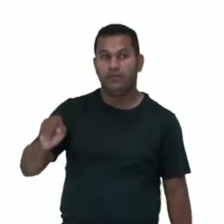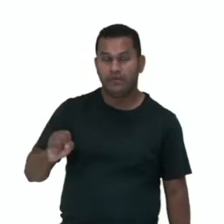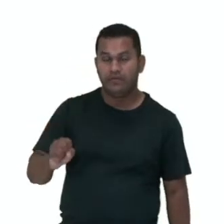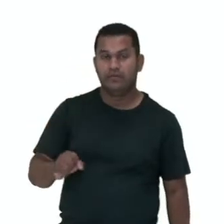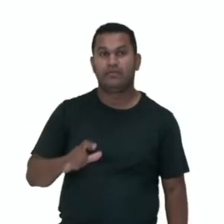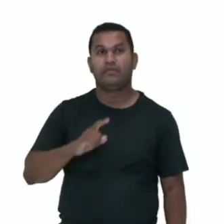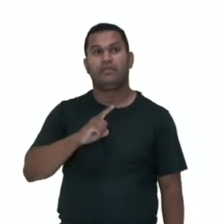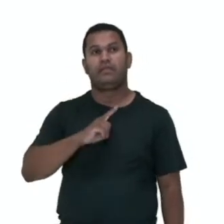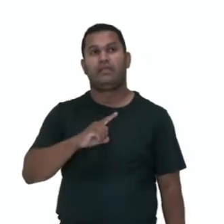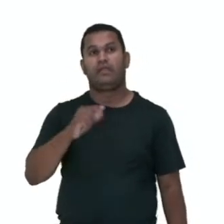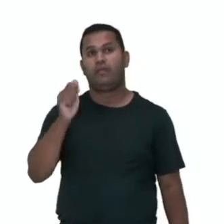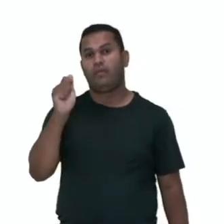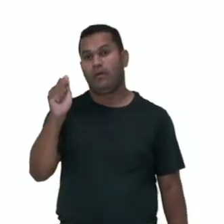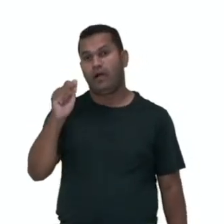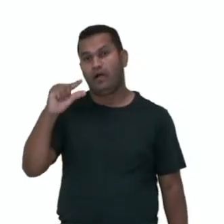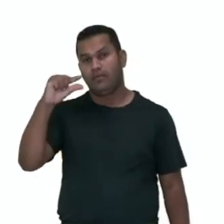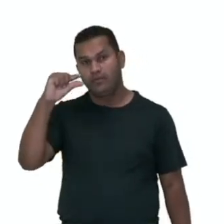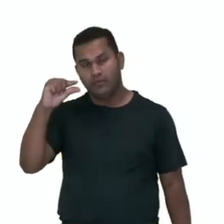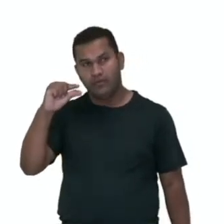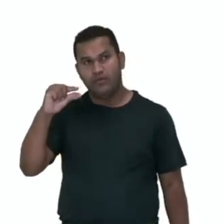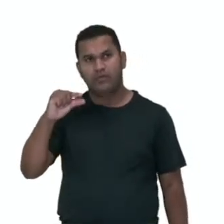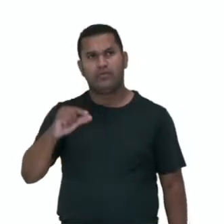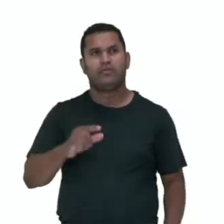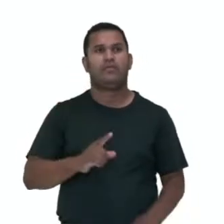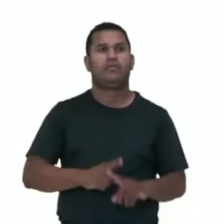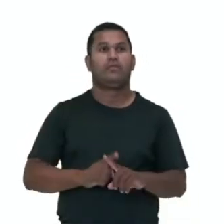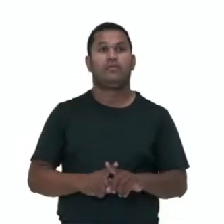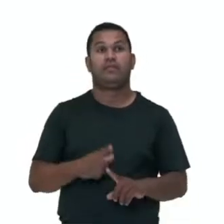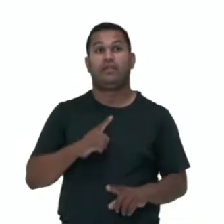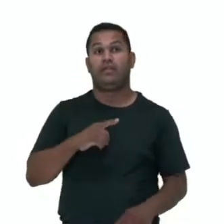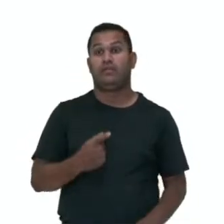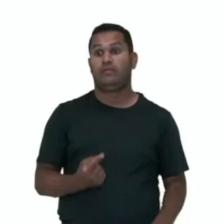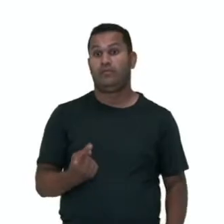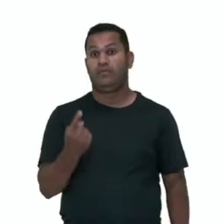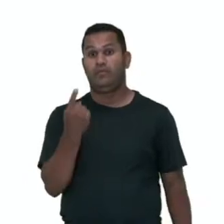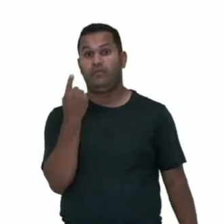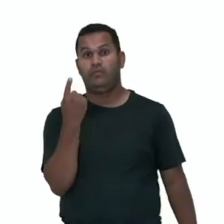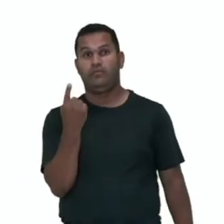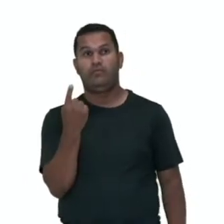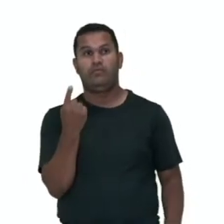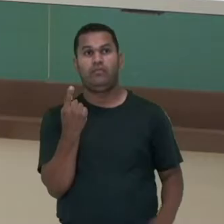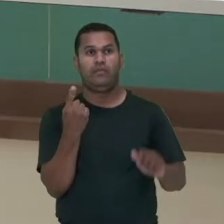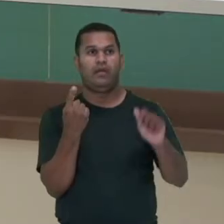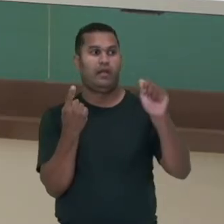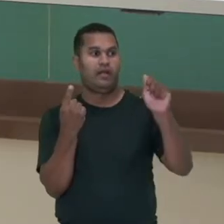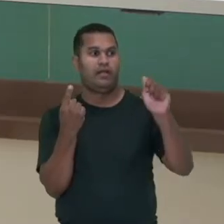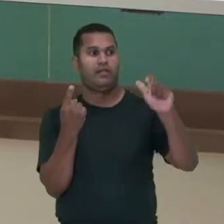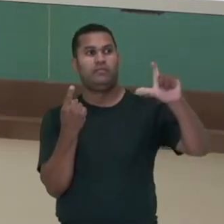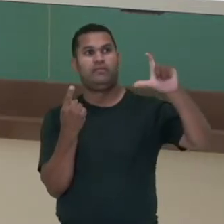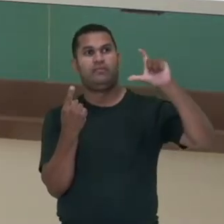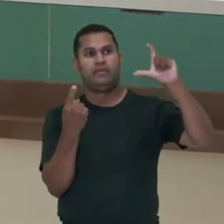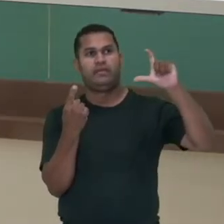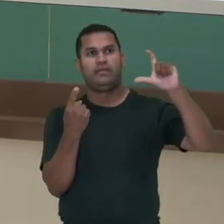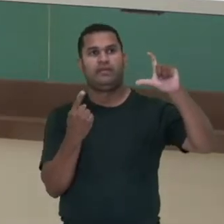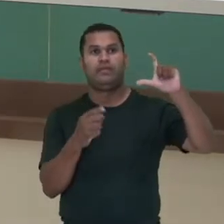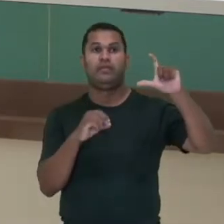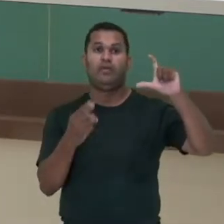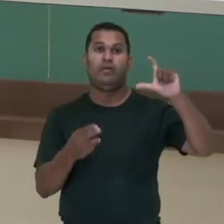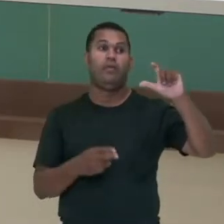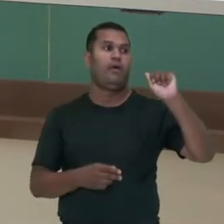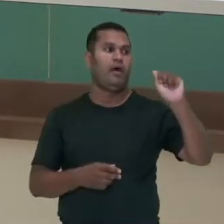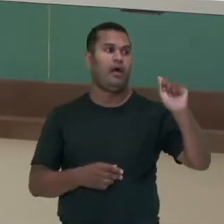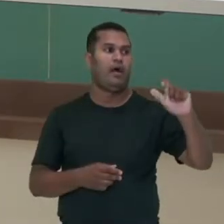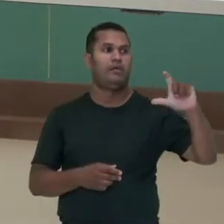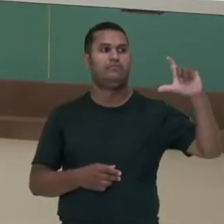albinos possuem pelo menos um alelo dominante, pelo menos um azão. Ou seja, essa situação e essa situação aqui. Represente